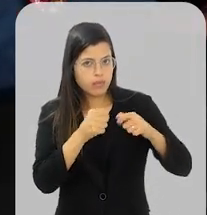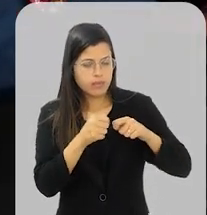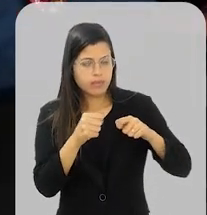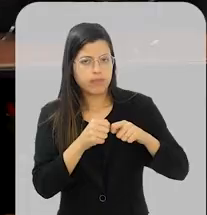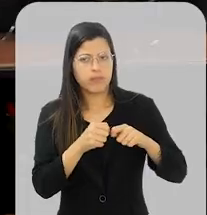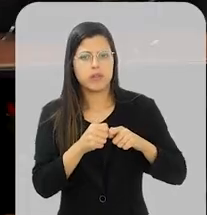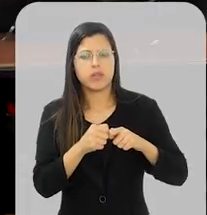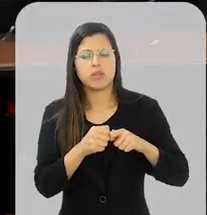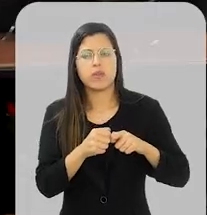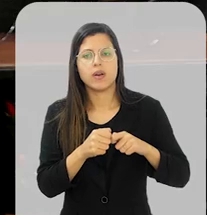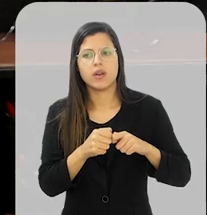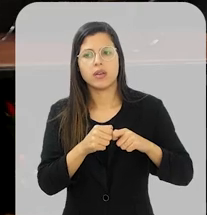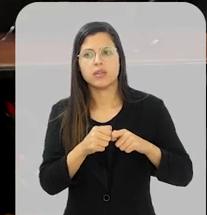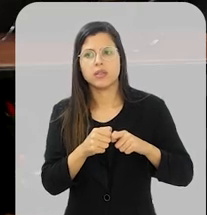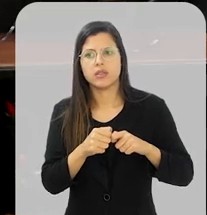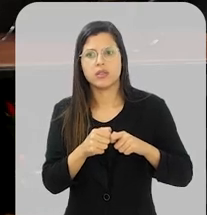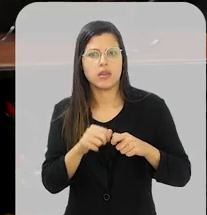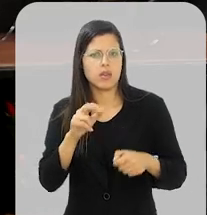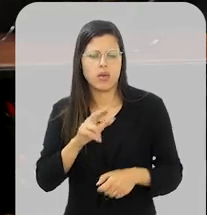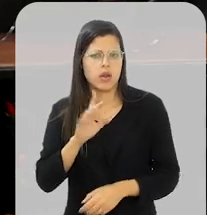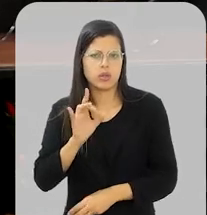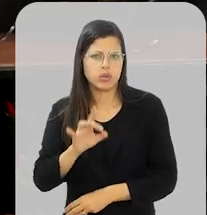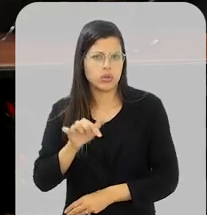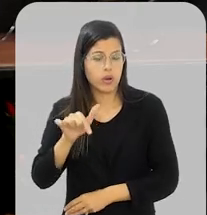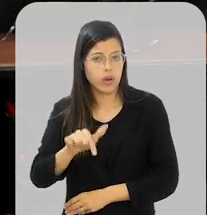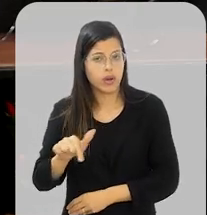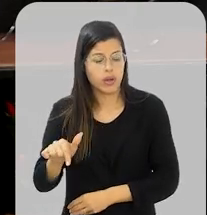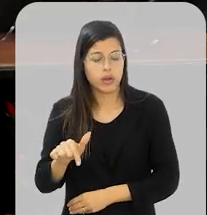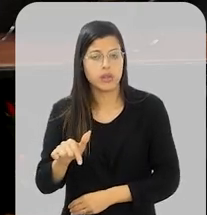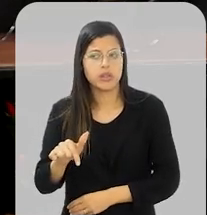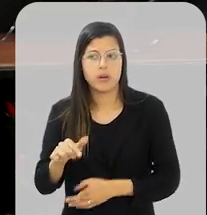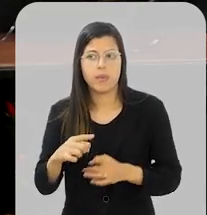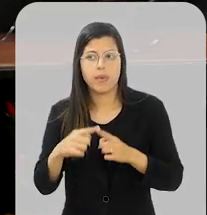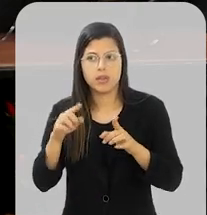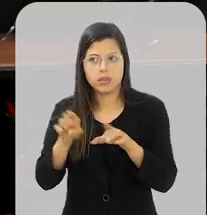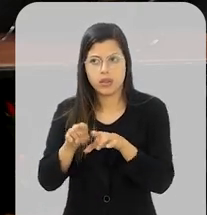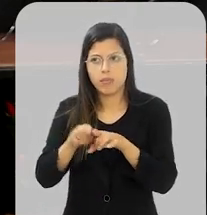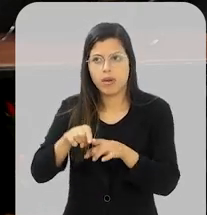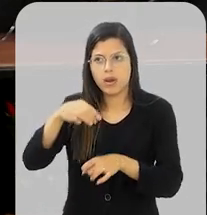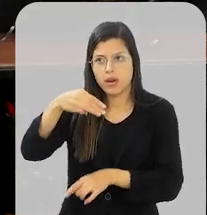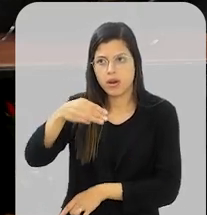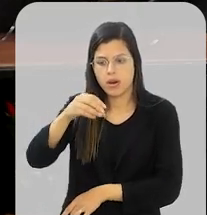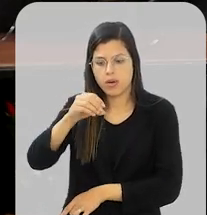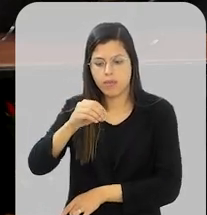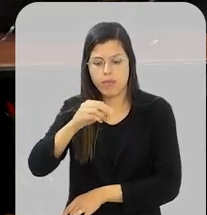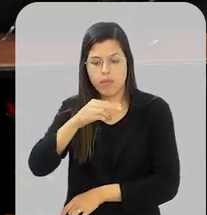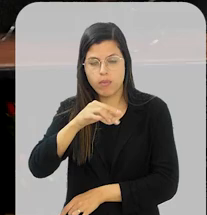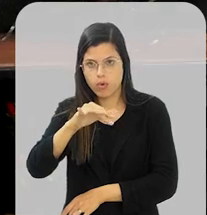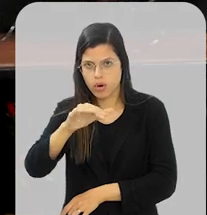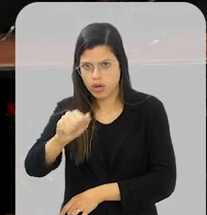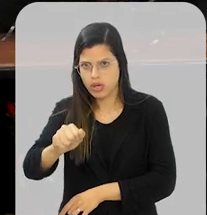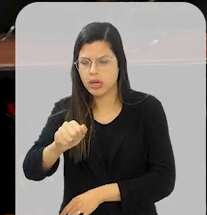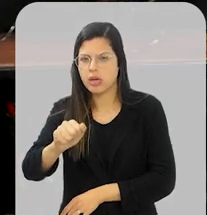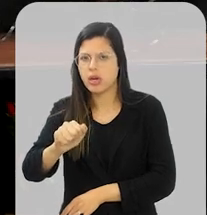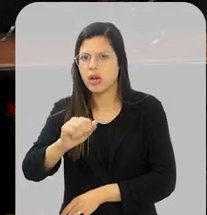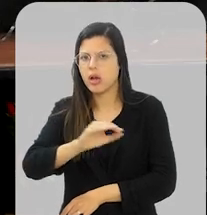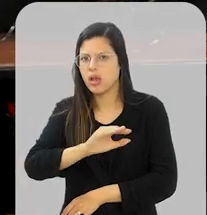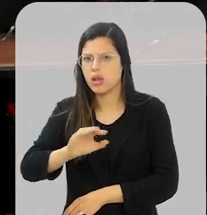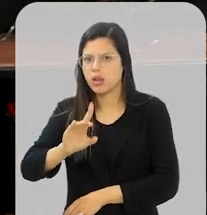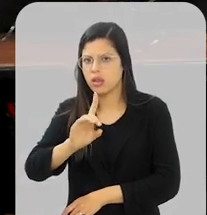eles fazem, inclusive, não só eles, como a Mônica mãe Mônica de